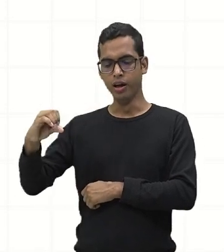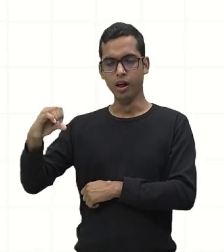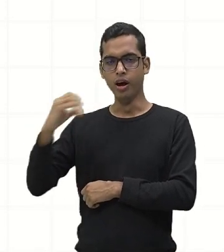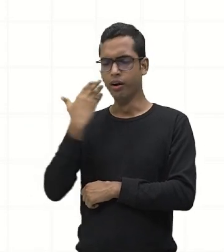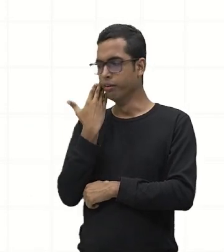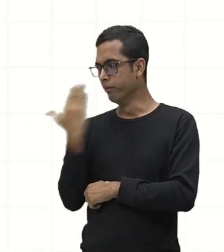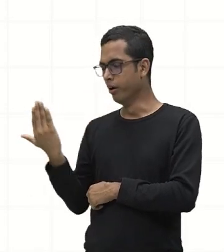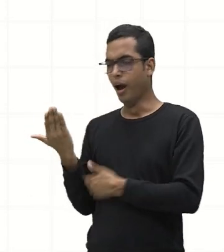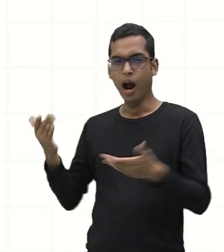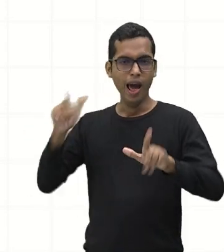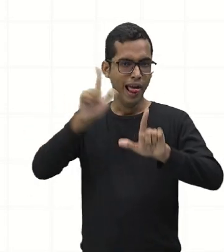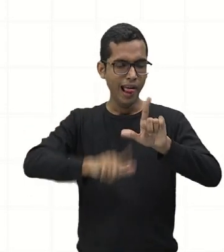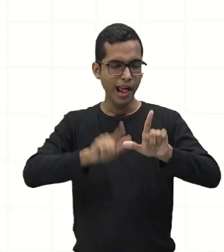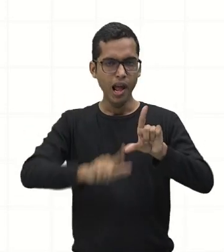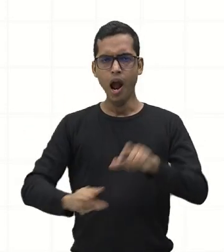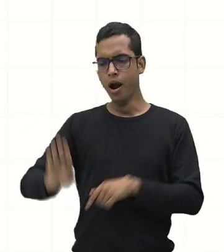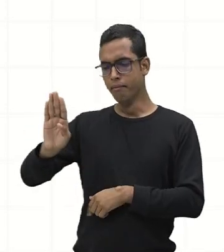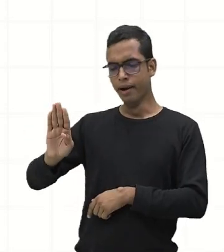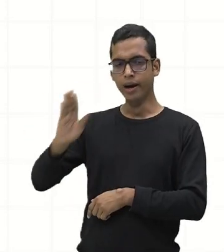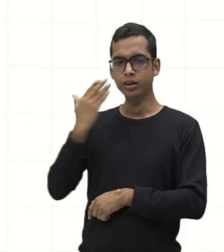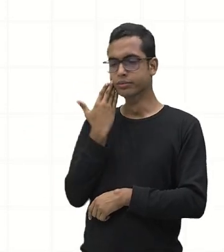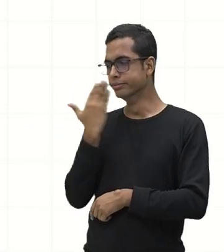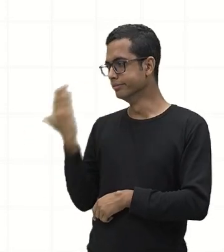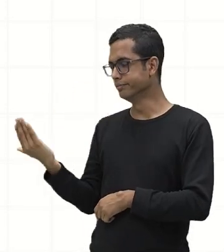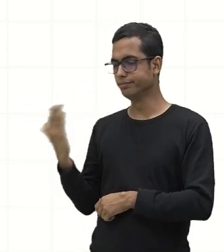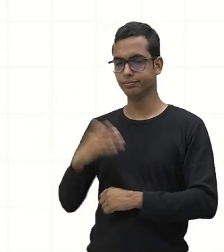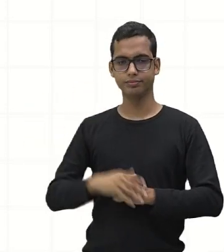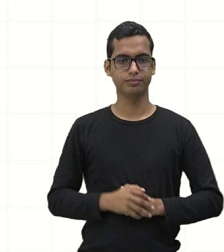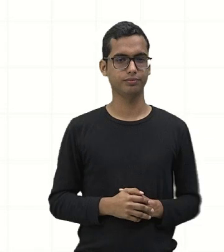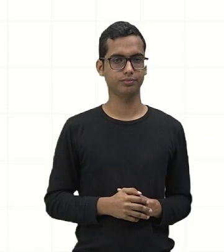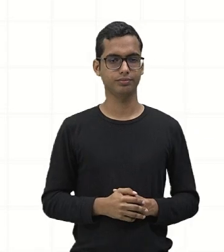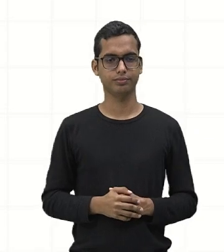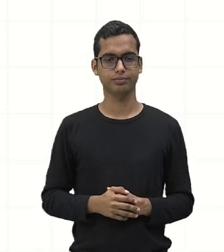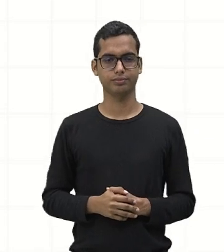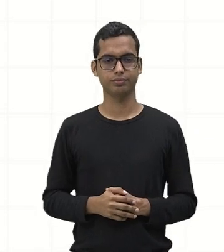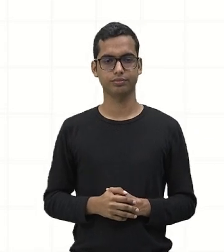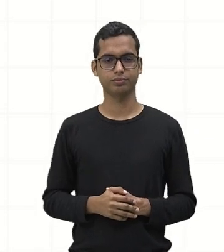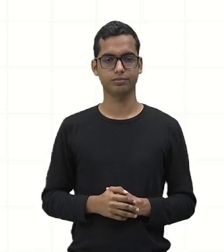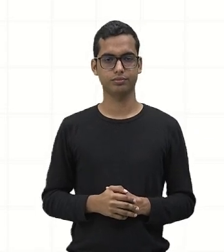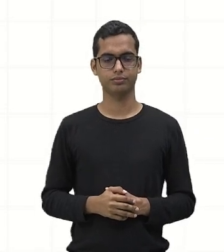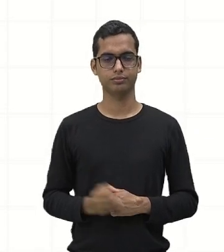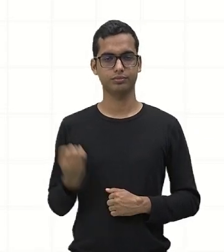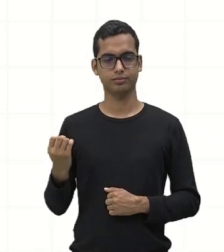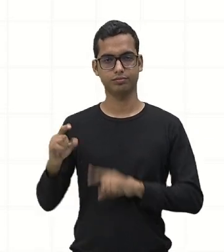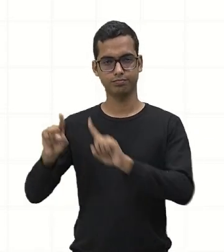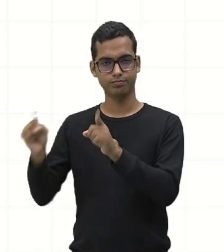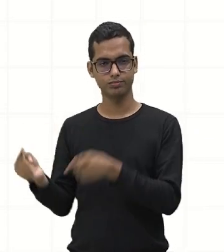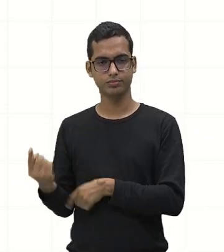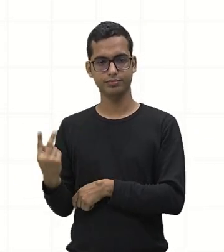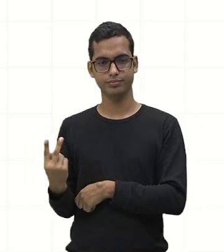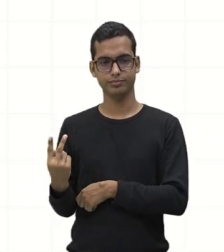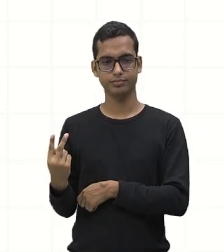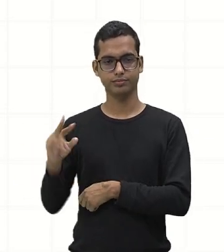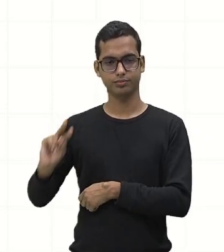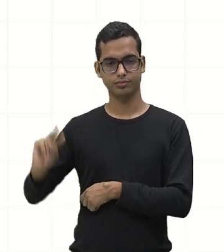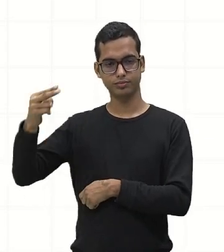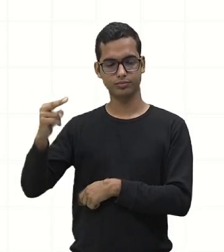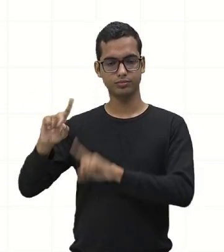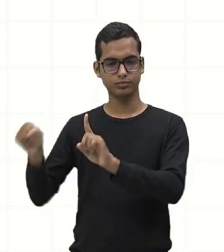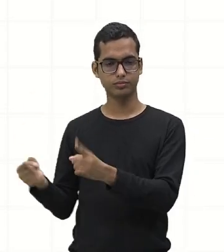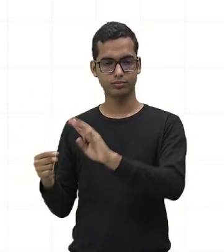Na letra B, nós temos 2 ao quadrado elevado na 4ª potência. Vamos,